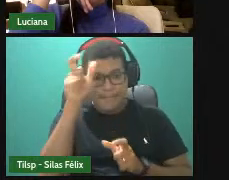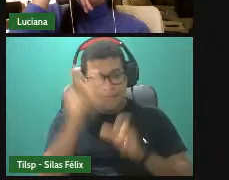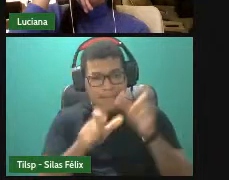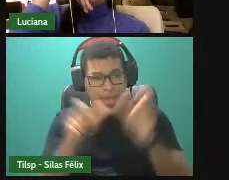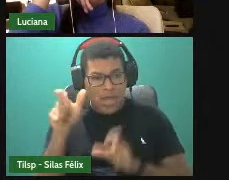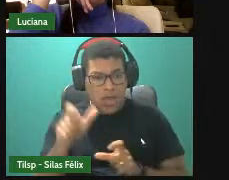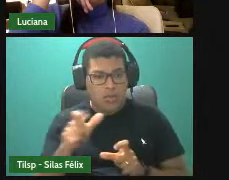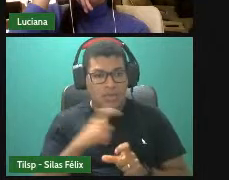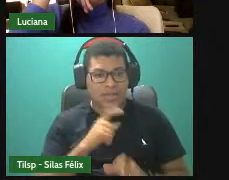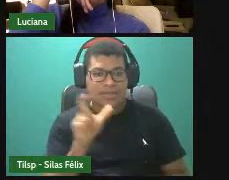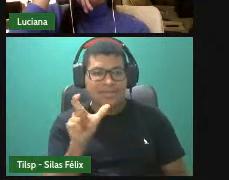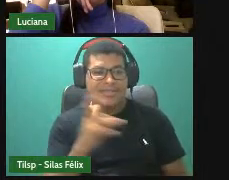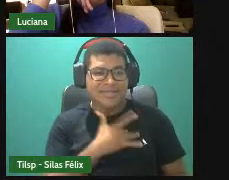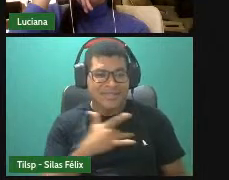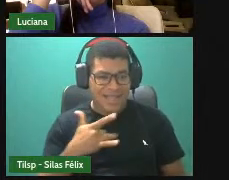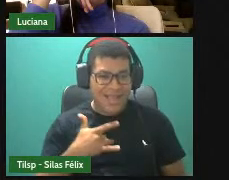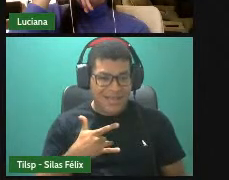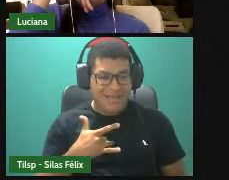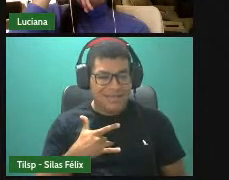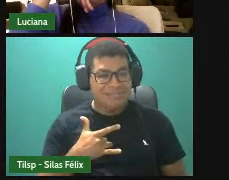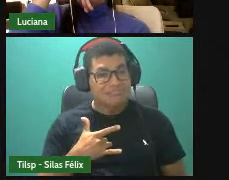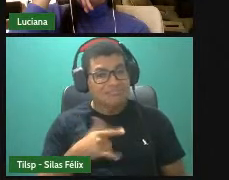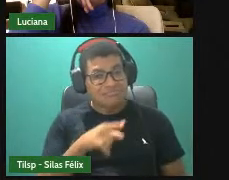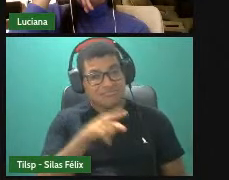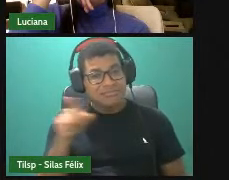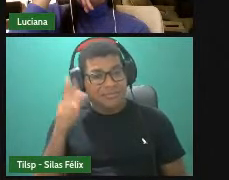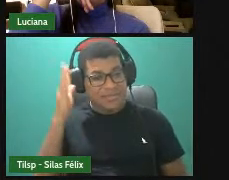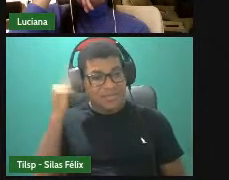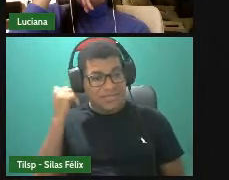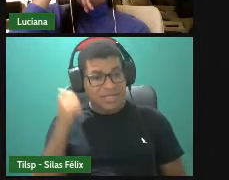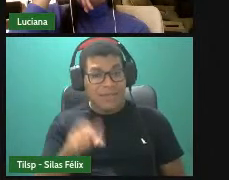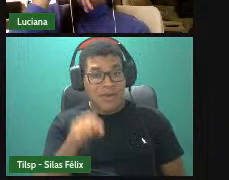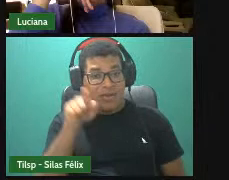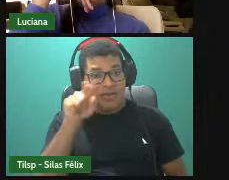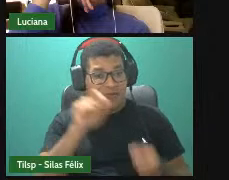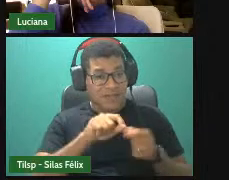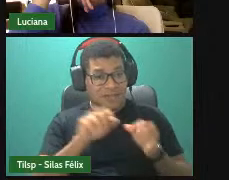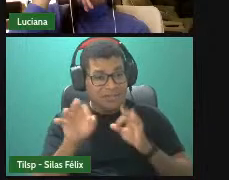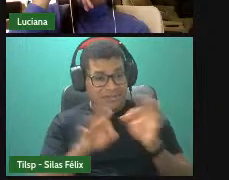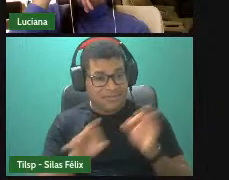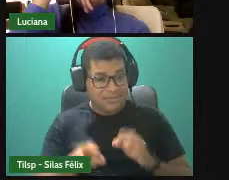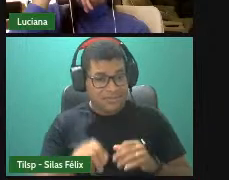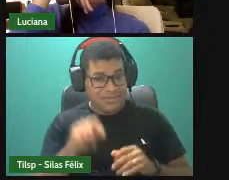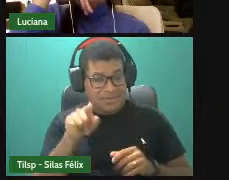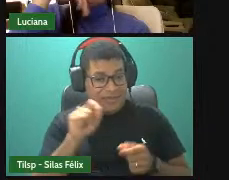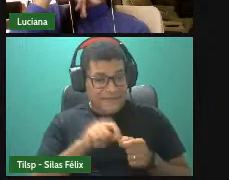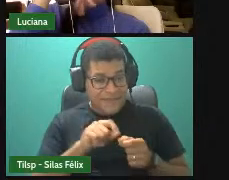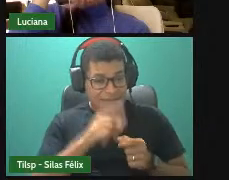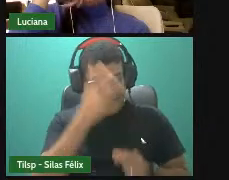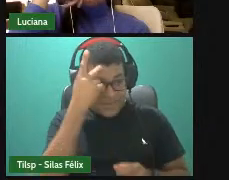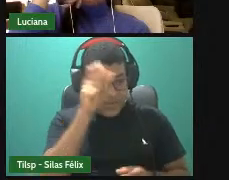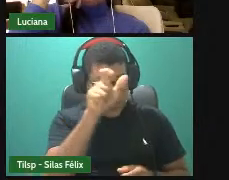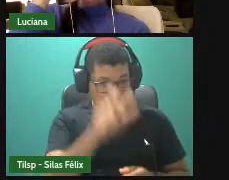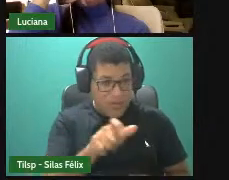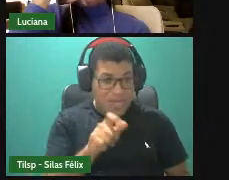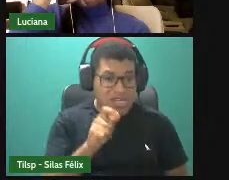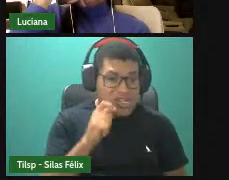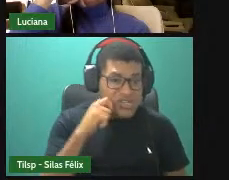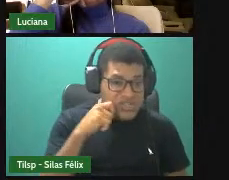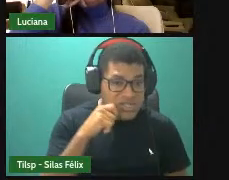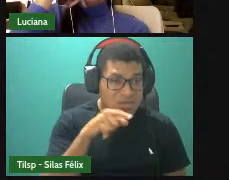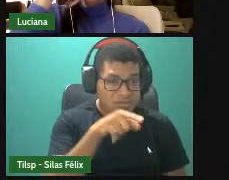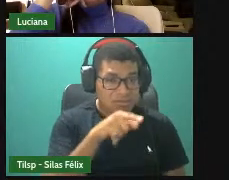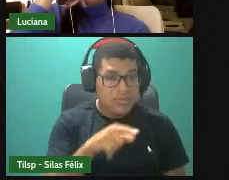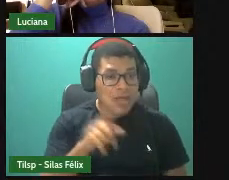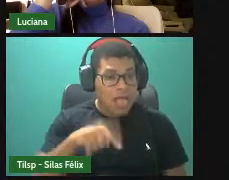via plano de saúde, sabem que o teu procedimento, o procedimento que você executou naquela pessoa, ele é